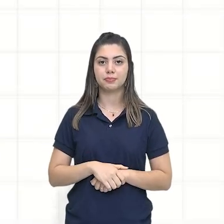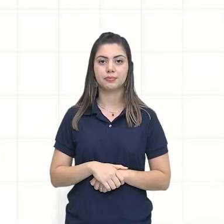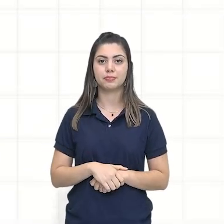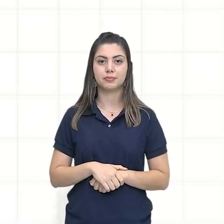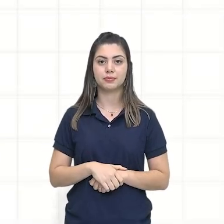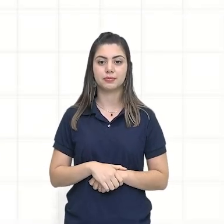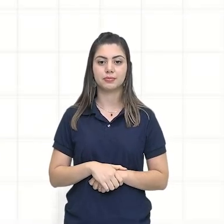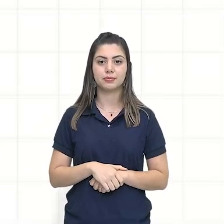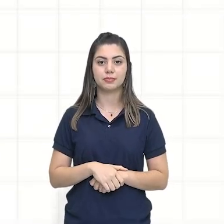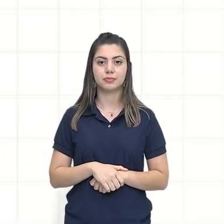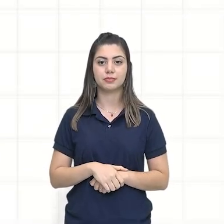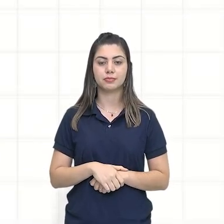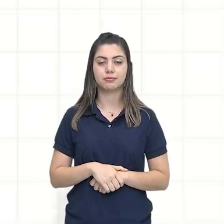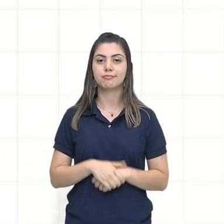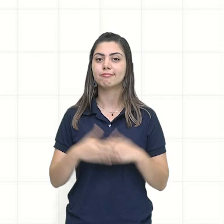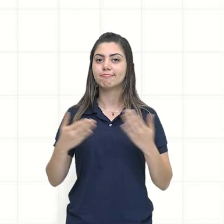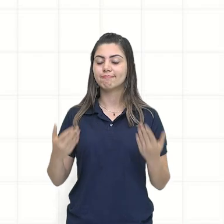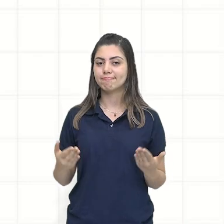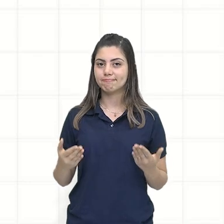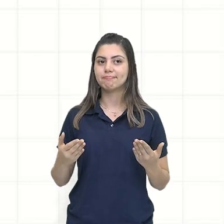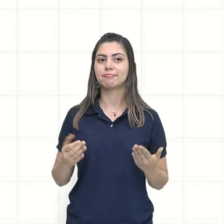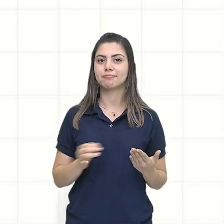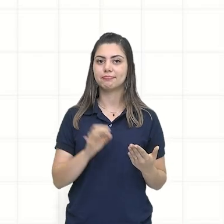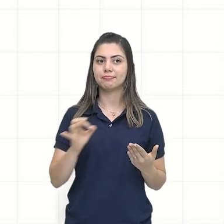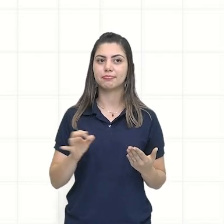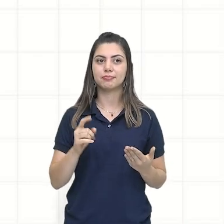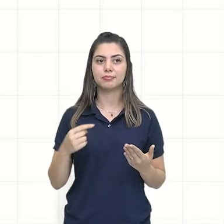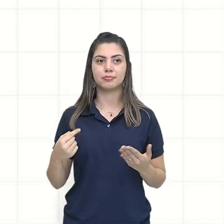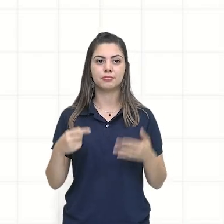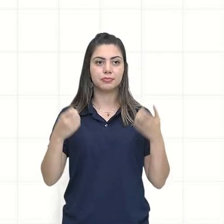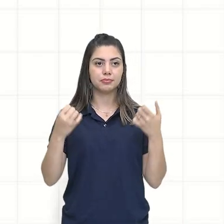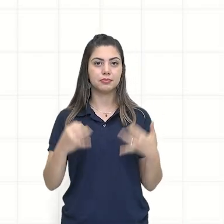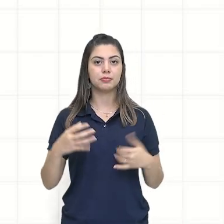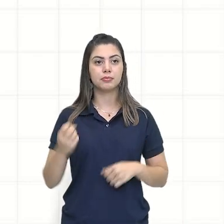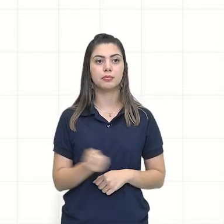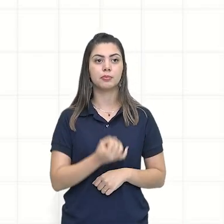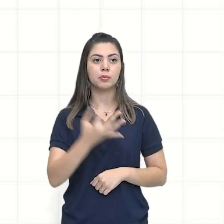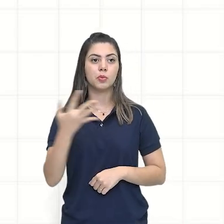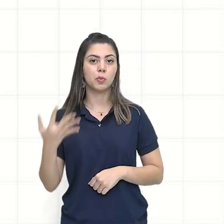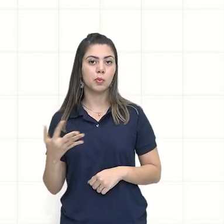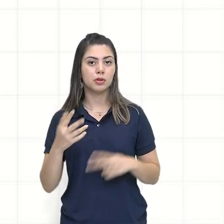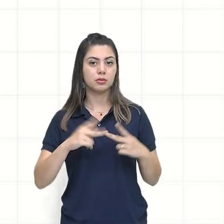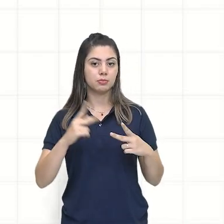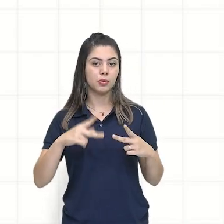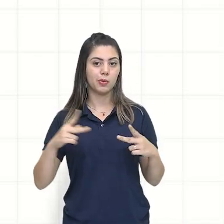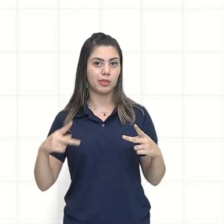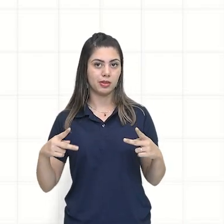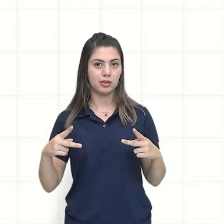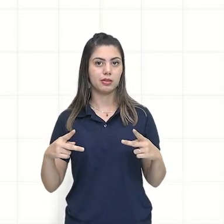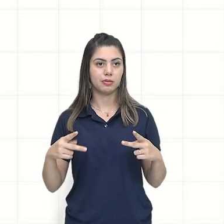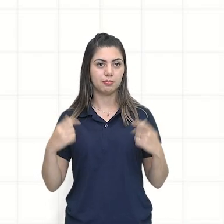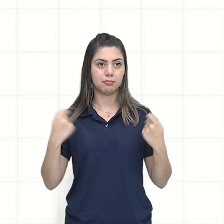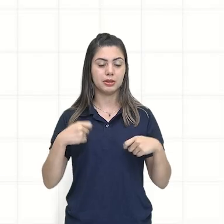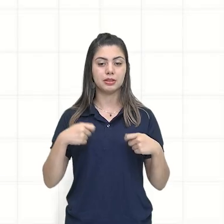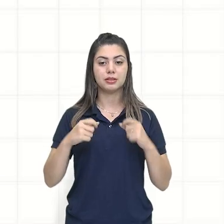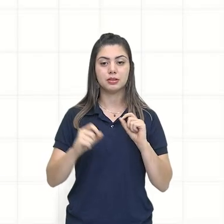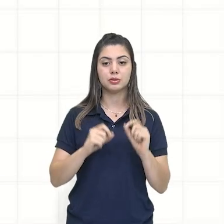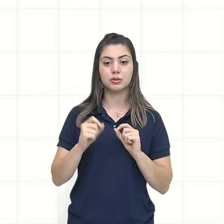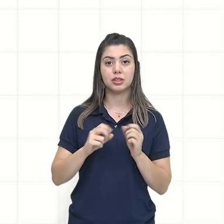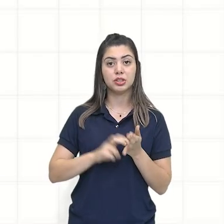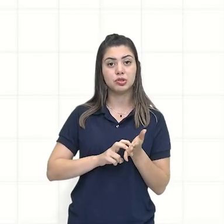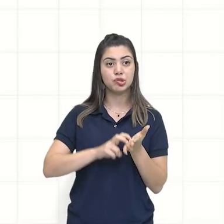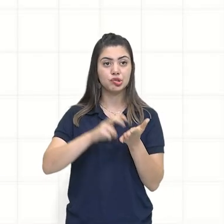Certo? Então, quando nós falamos, né, qual a quantidade de proteína que deve ser produzida no